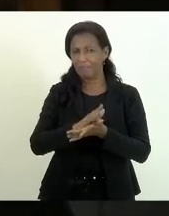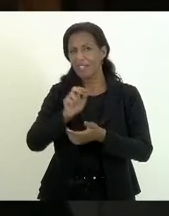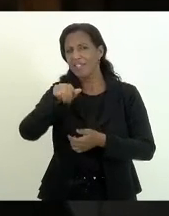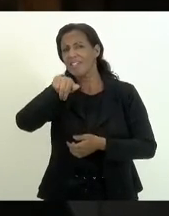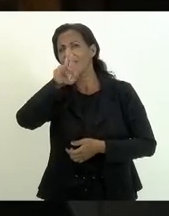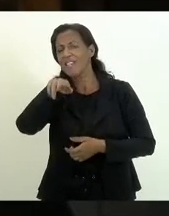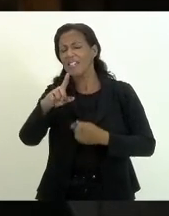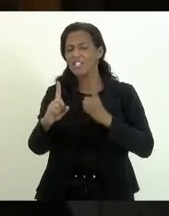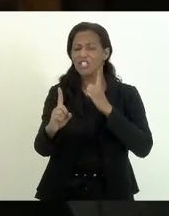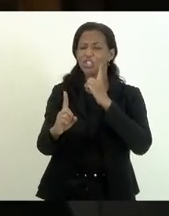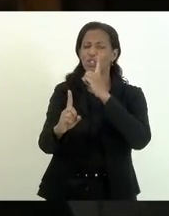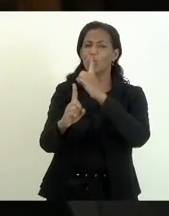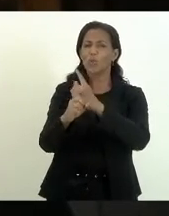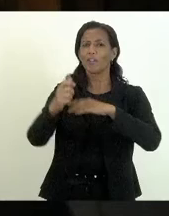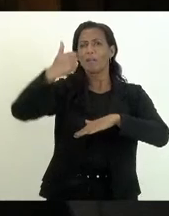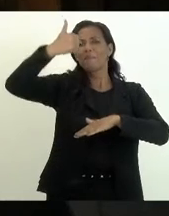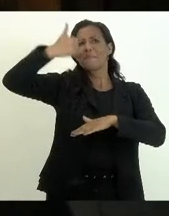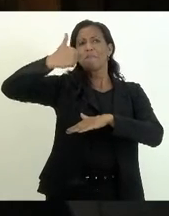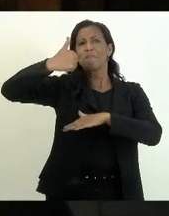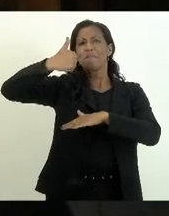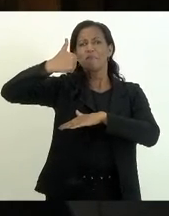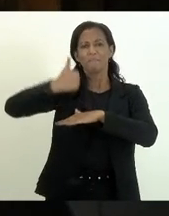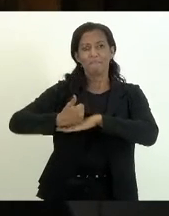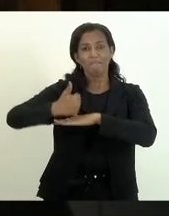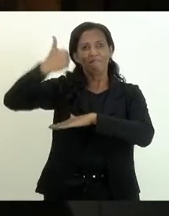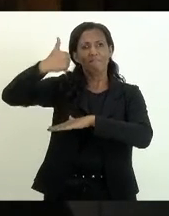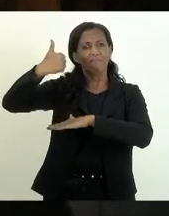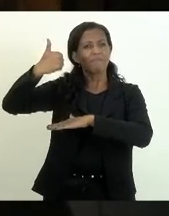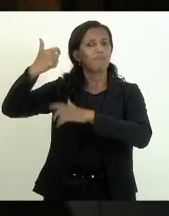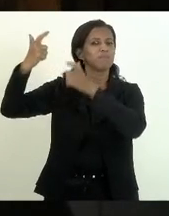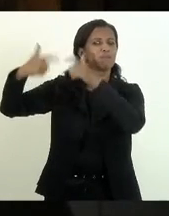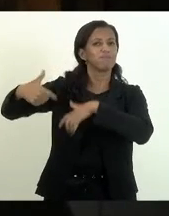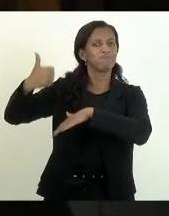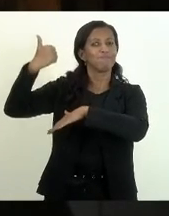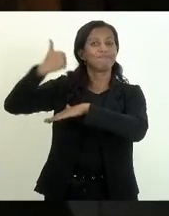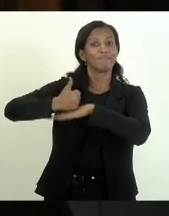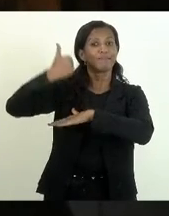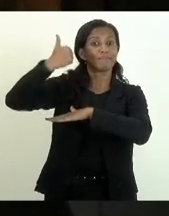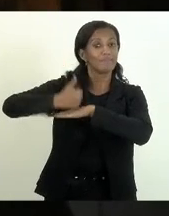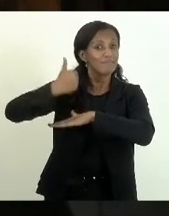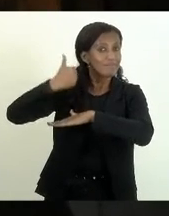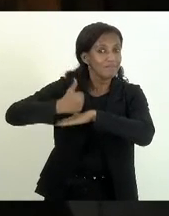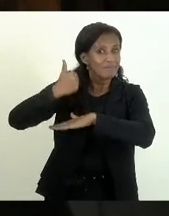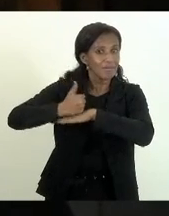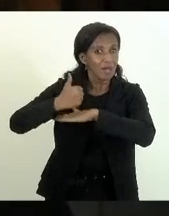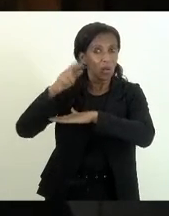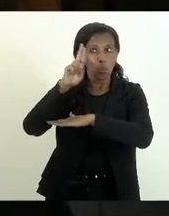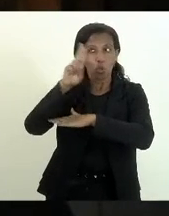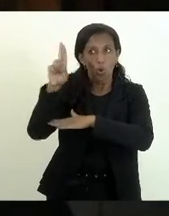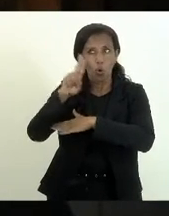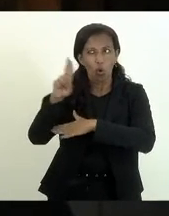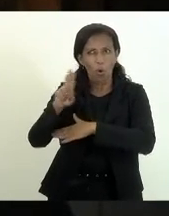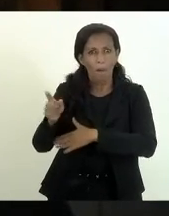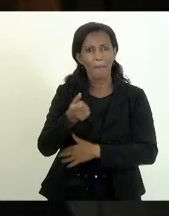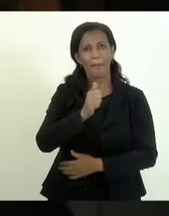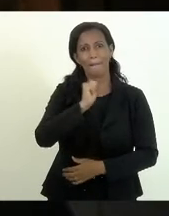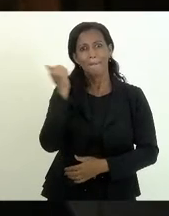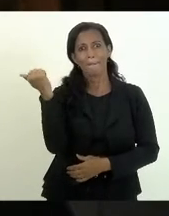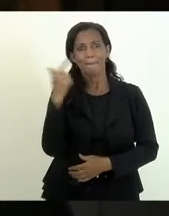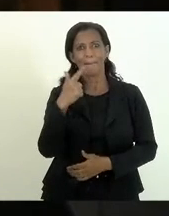encontra na pole-position Isto é em primeiro lugar nesse ranking de mau